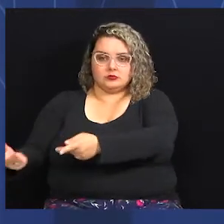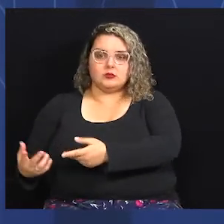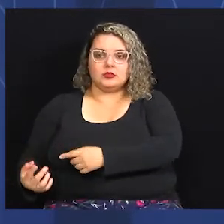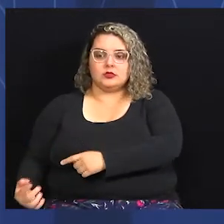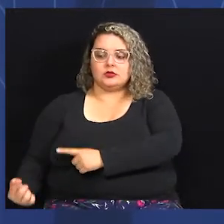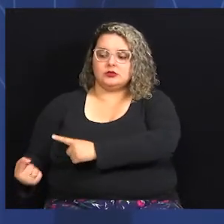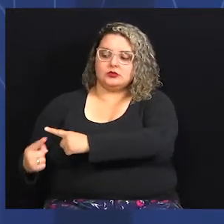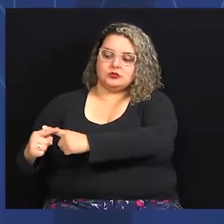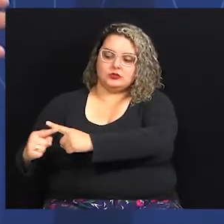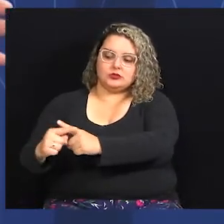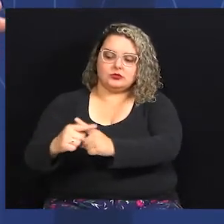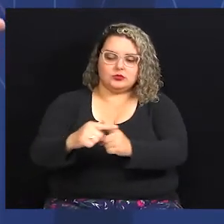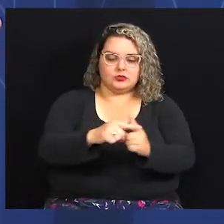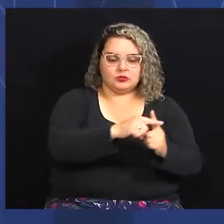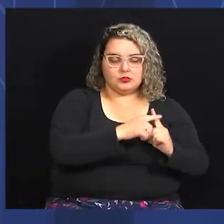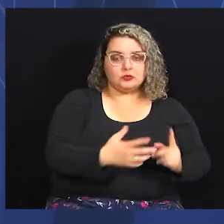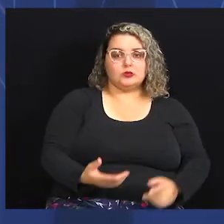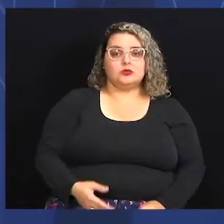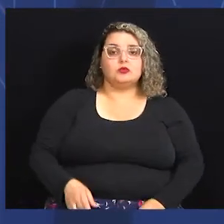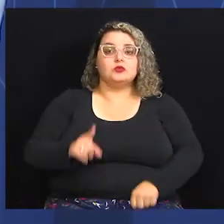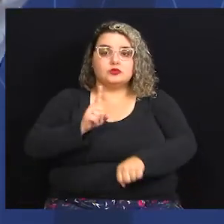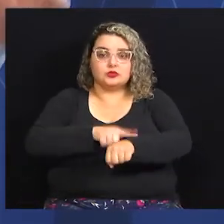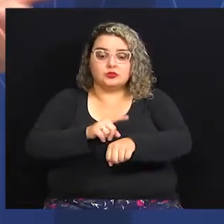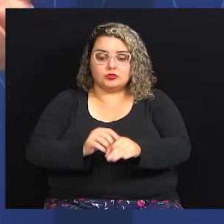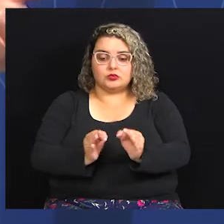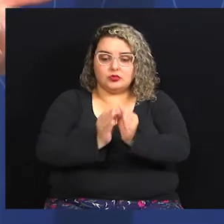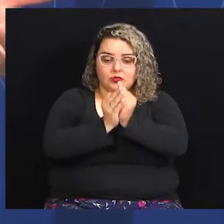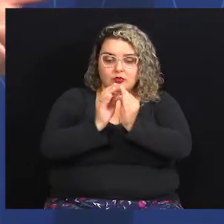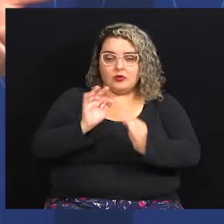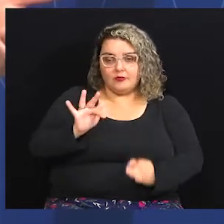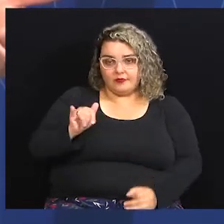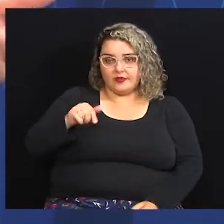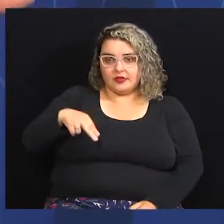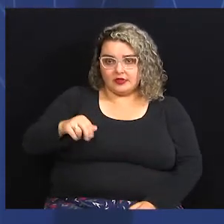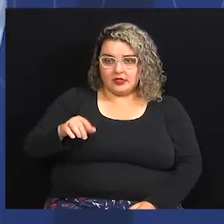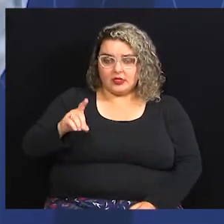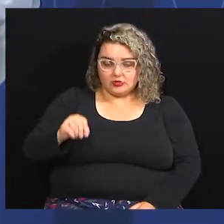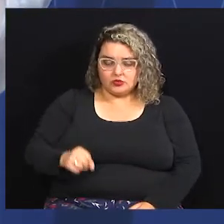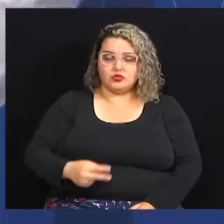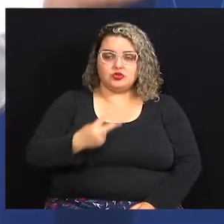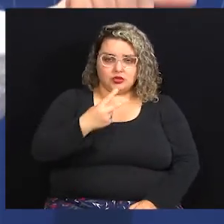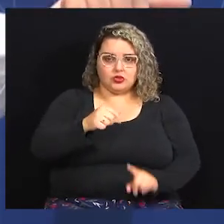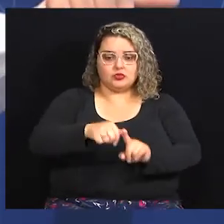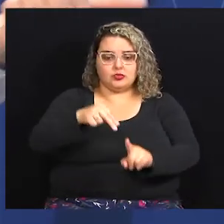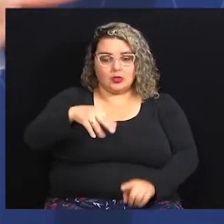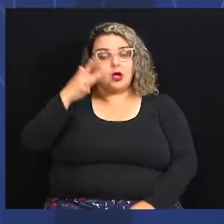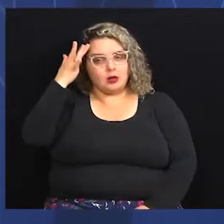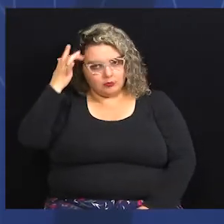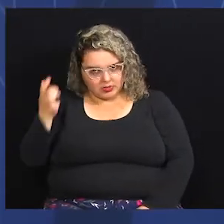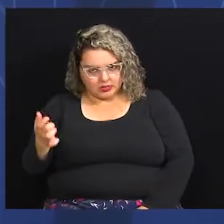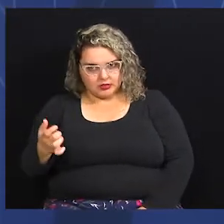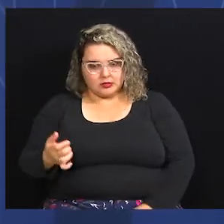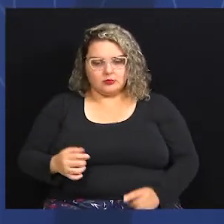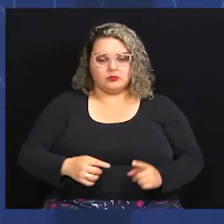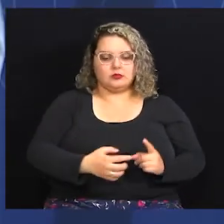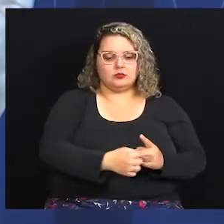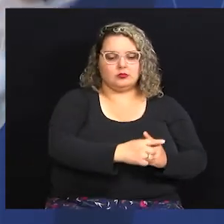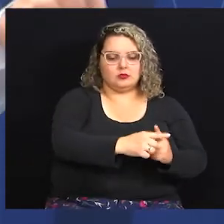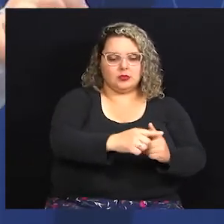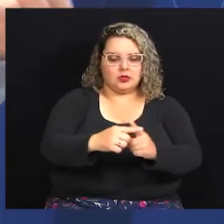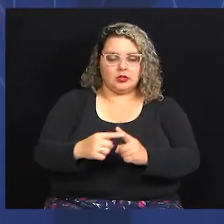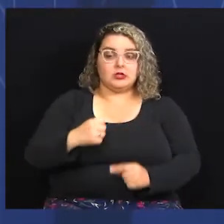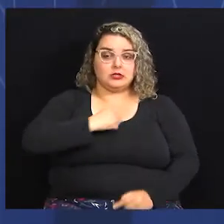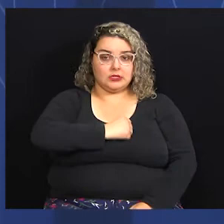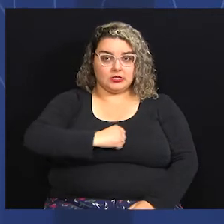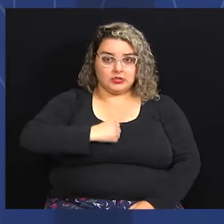cemitérios municipais os horários das missas definados no dia 2 de novembro portanto amanhã no cemitérios